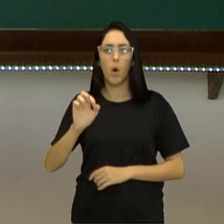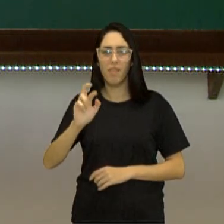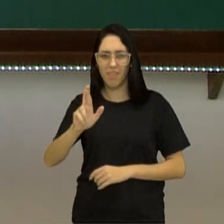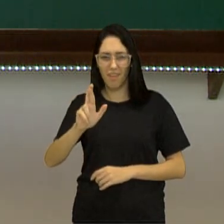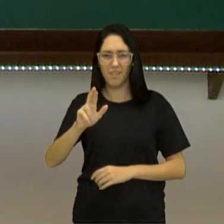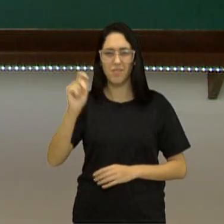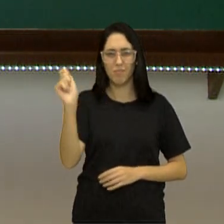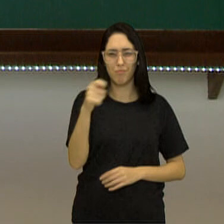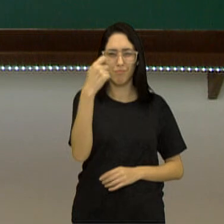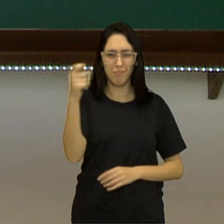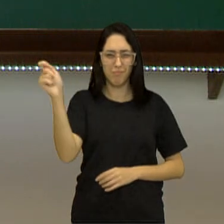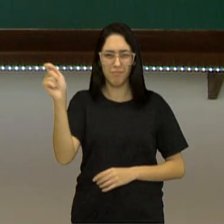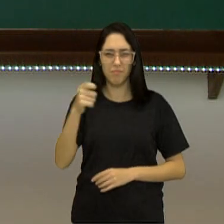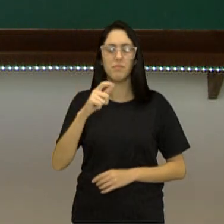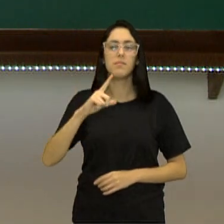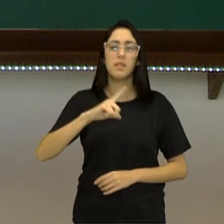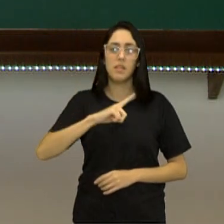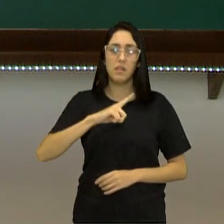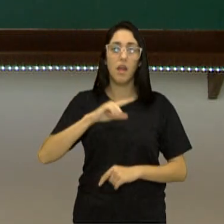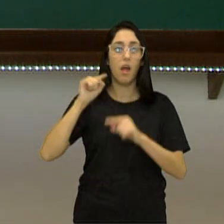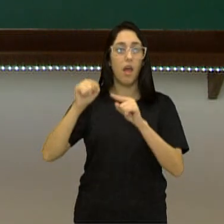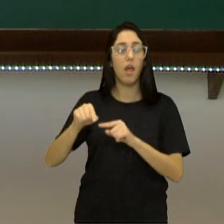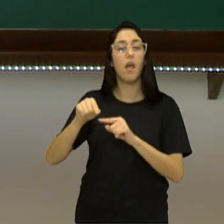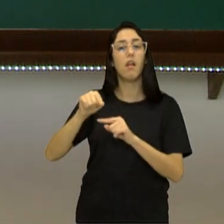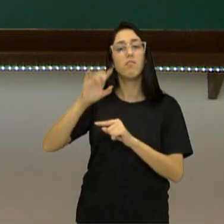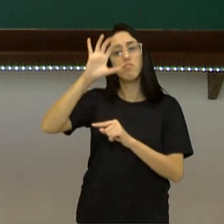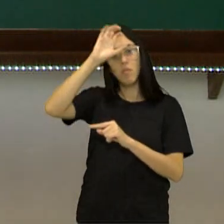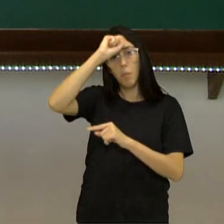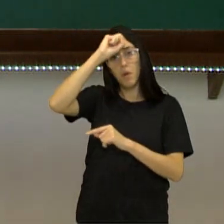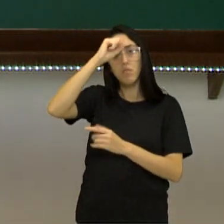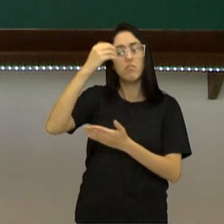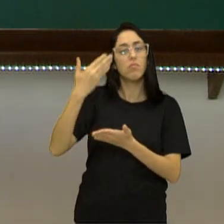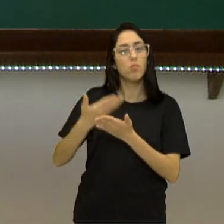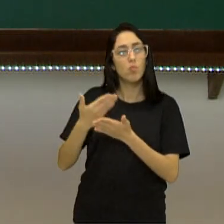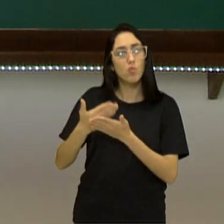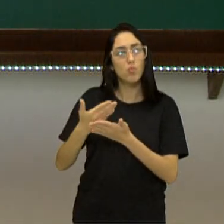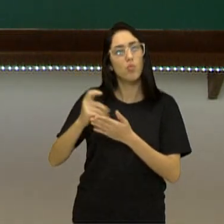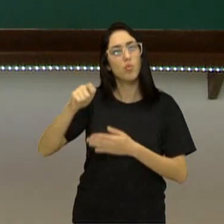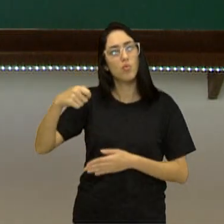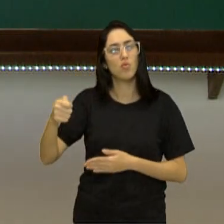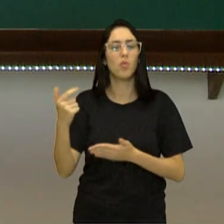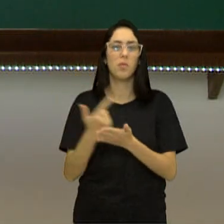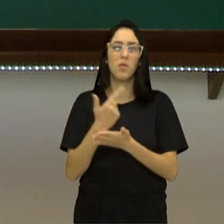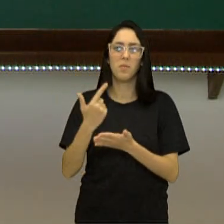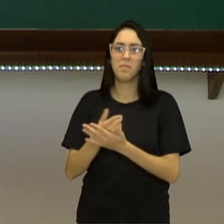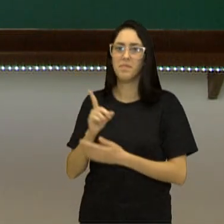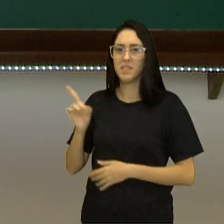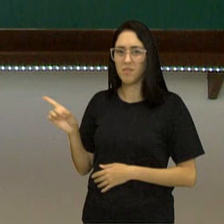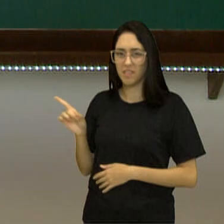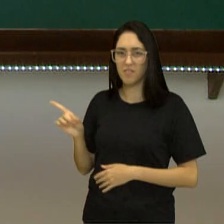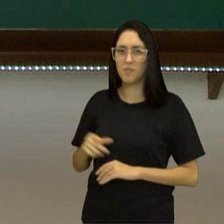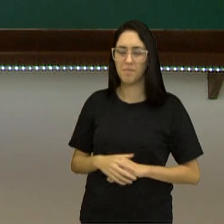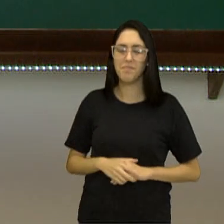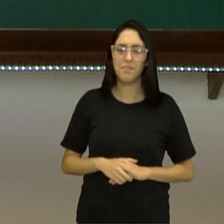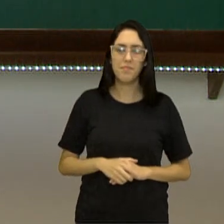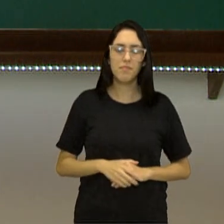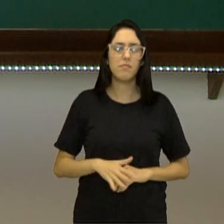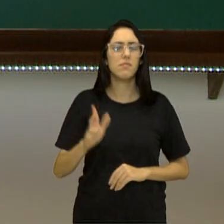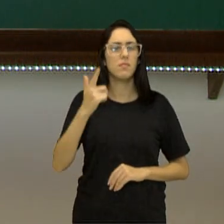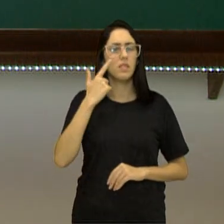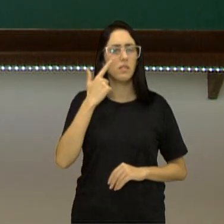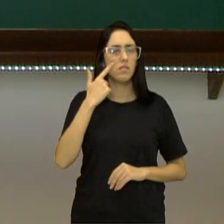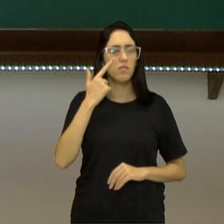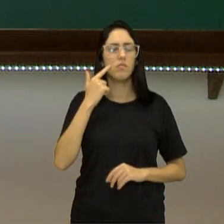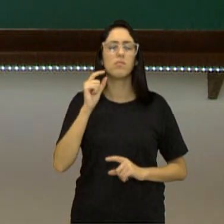ele leu, ele aprendeu, ele estudou o livro Animais Fantásticos e Onde Eles Habitam. Vamos observar,